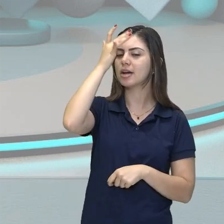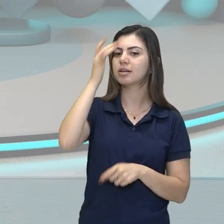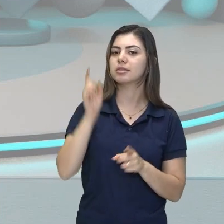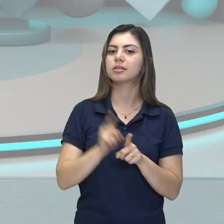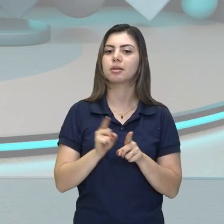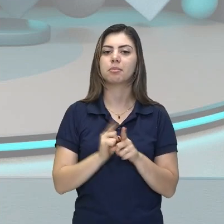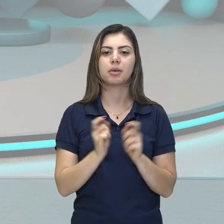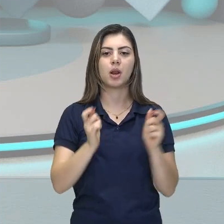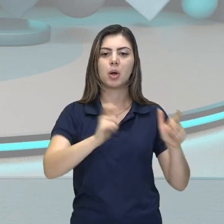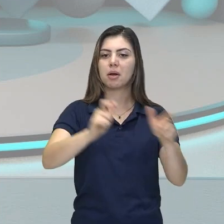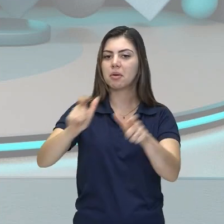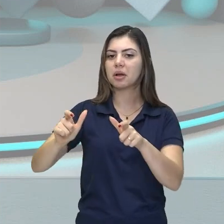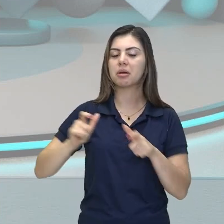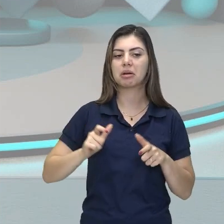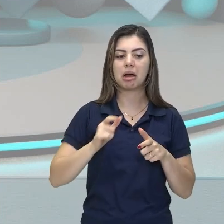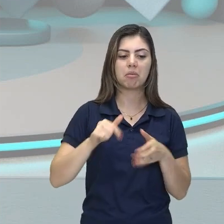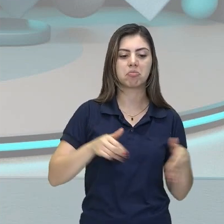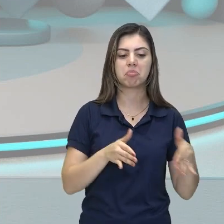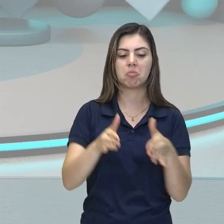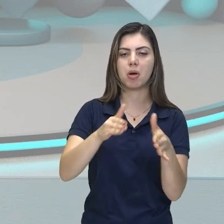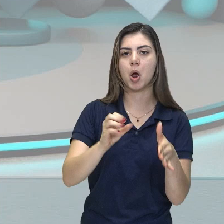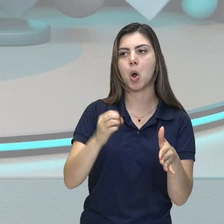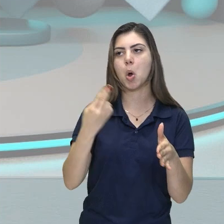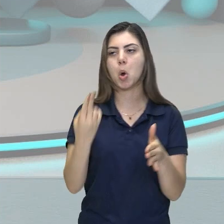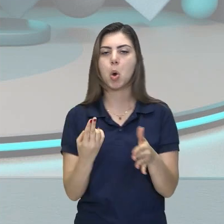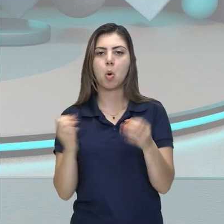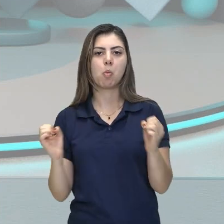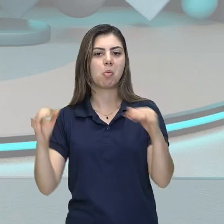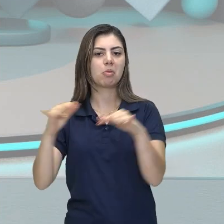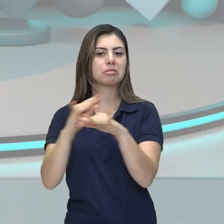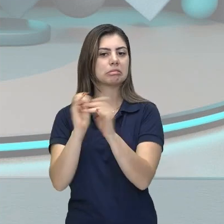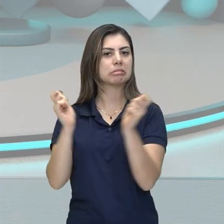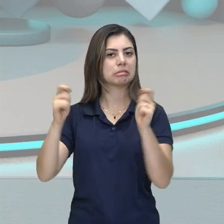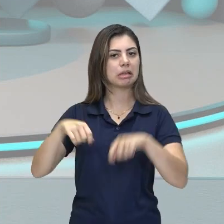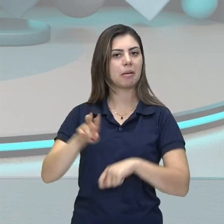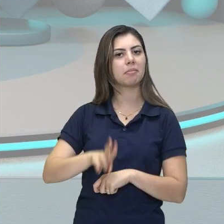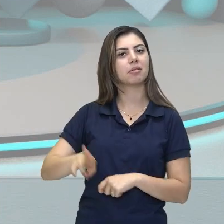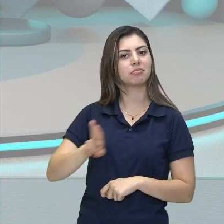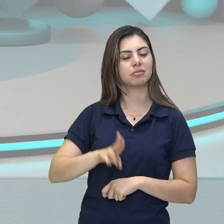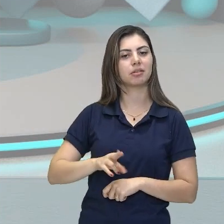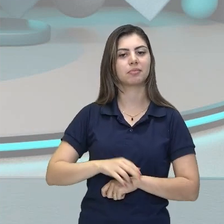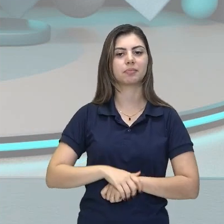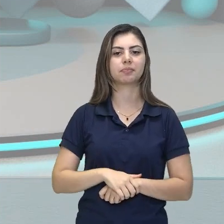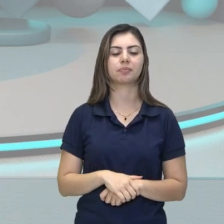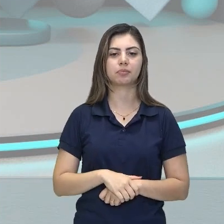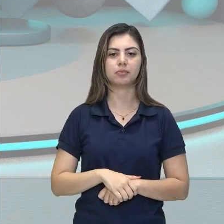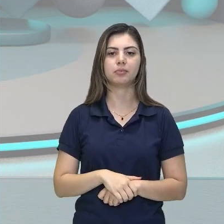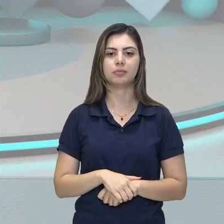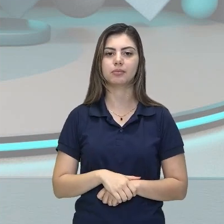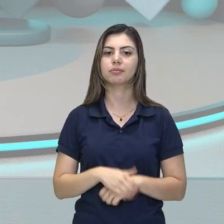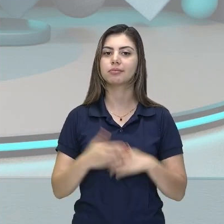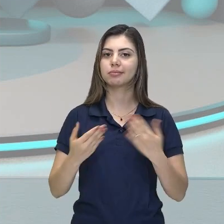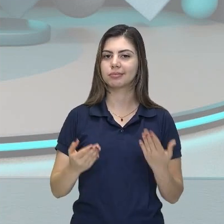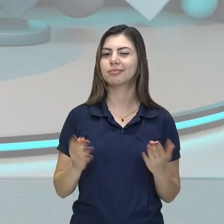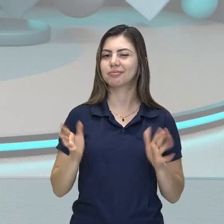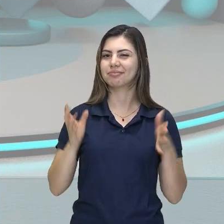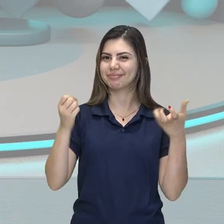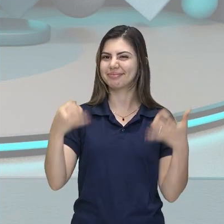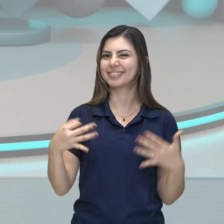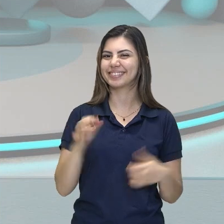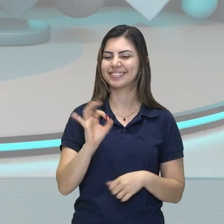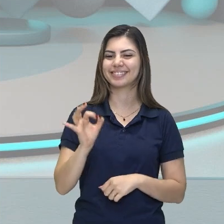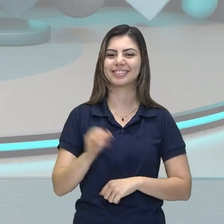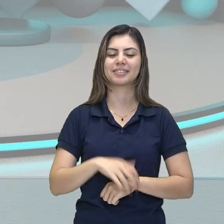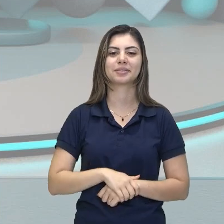possibilidade de ser praticada em diferentes corpos d'água, desde o mar até rios e lagos. É o que nós falamos agora, ok?